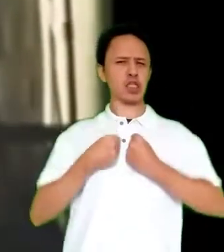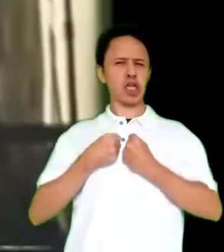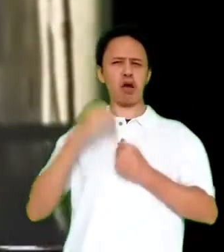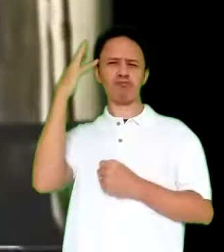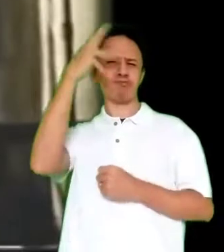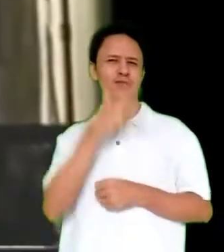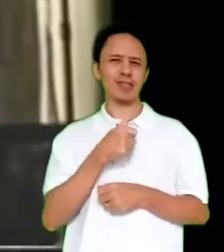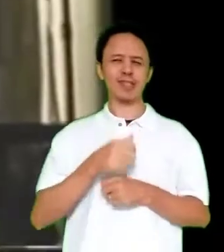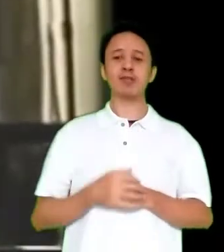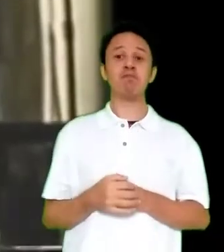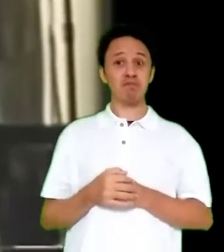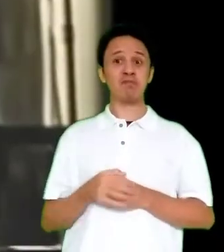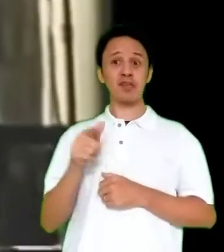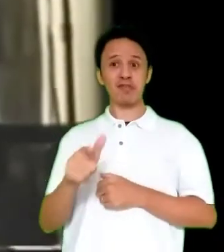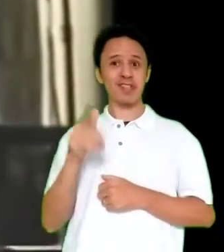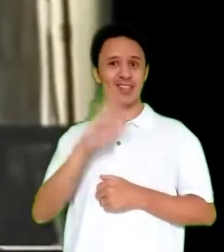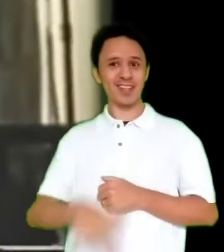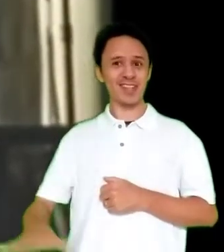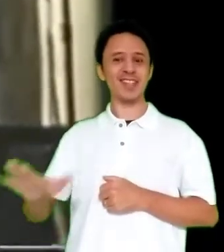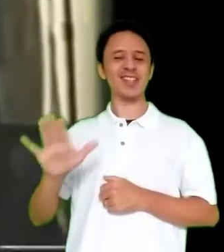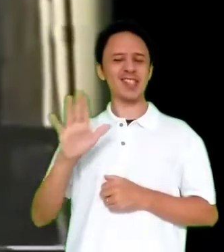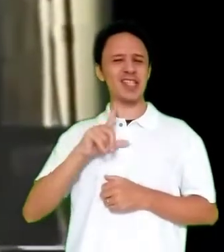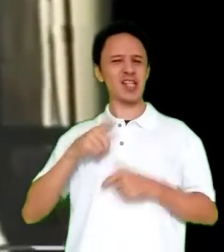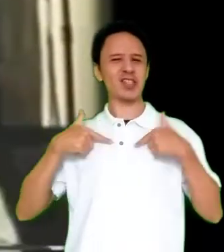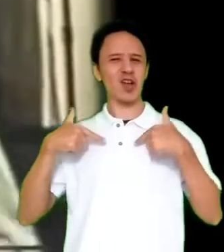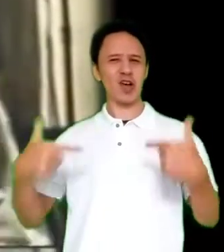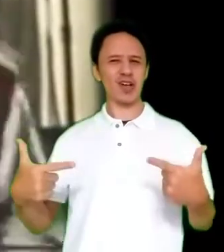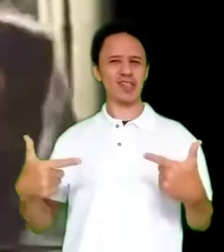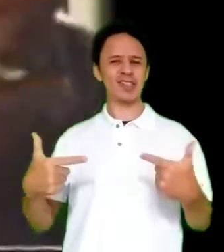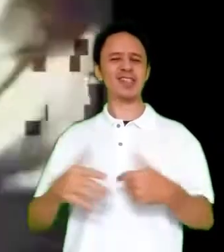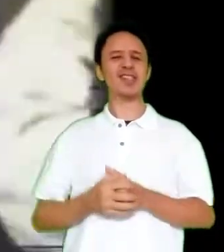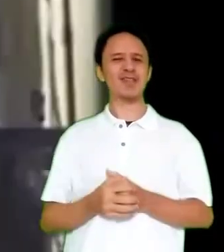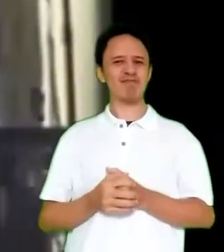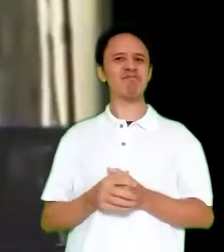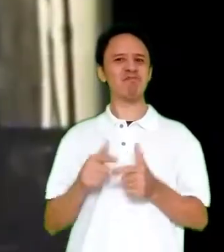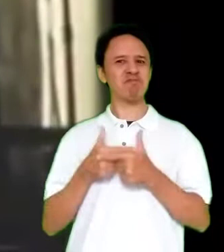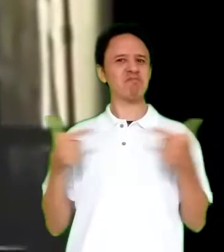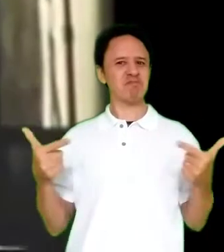Ah, você é um menino de sorte. Agora pode ir.